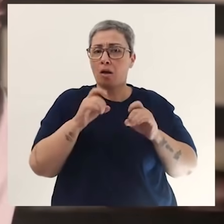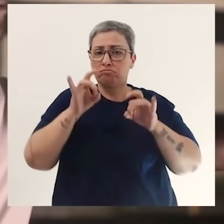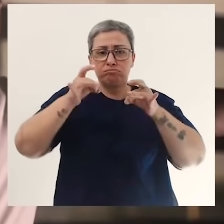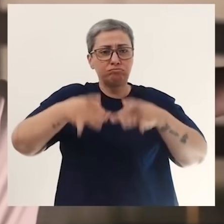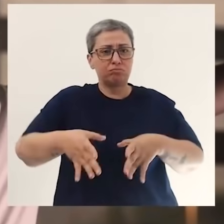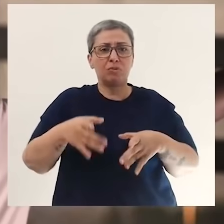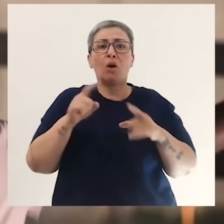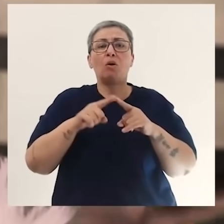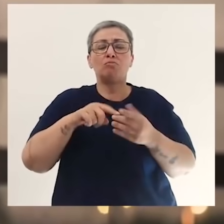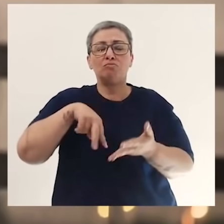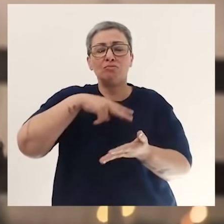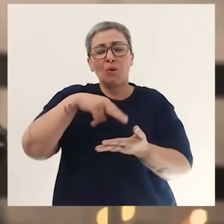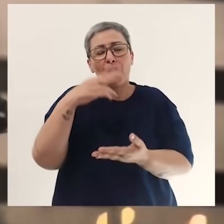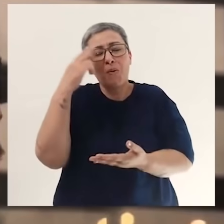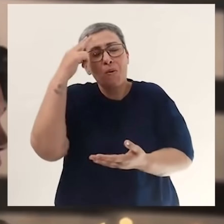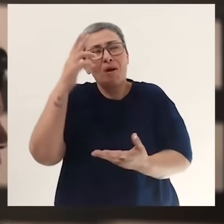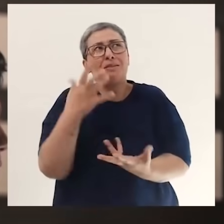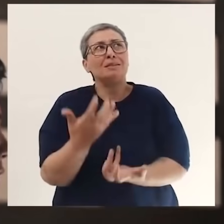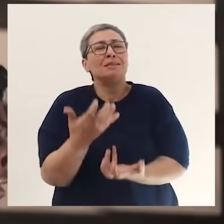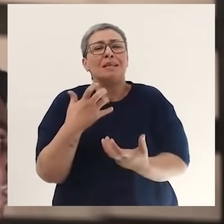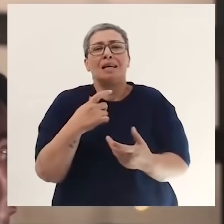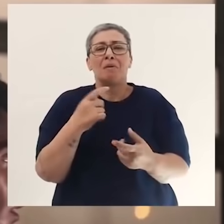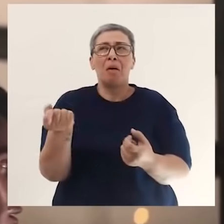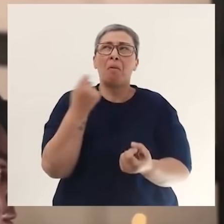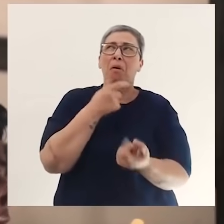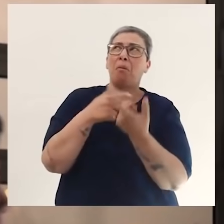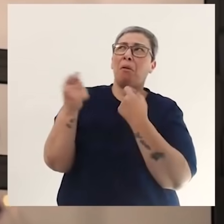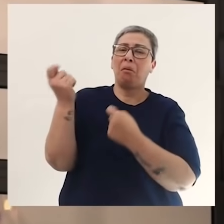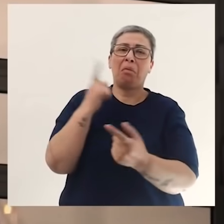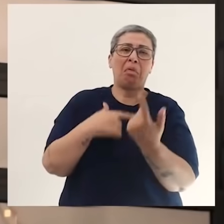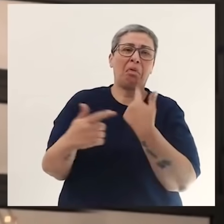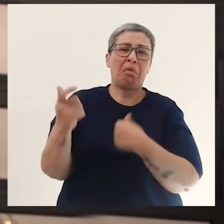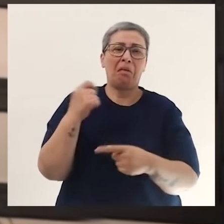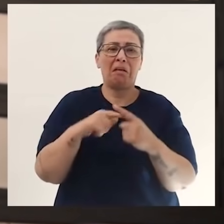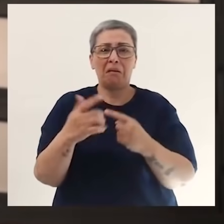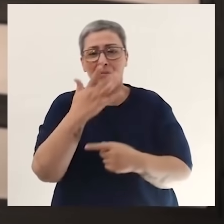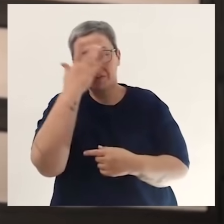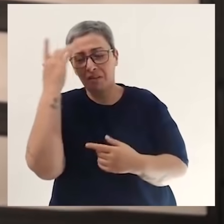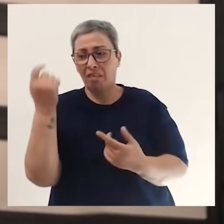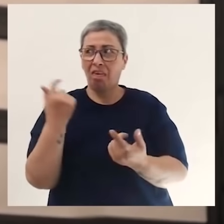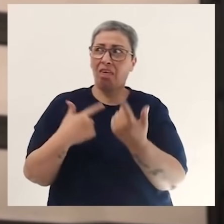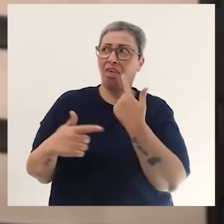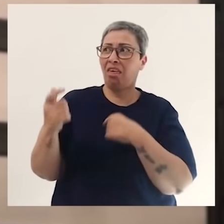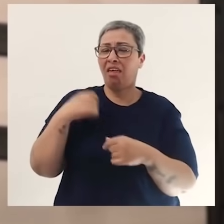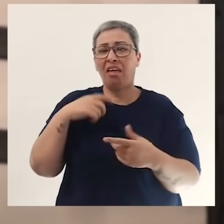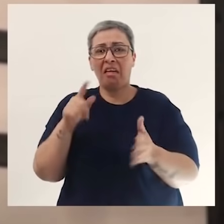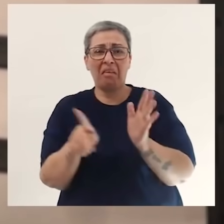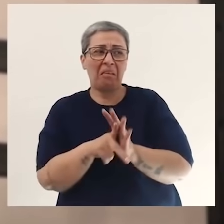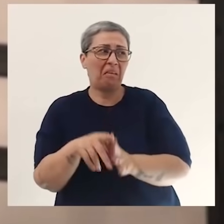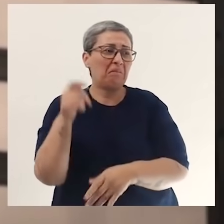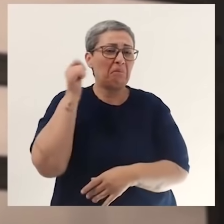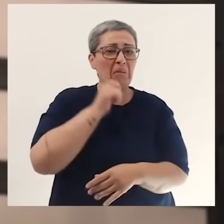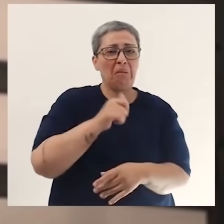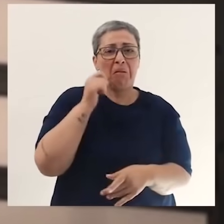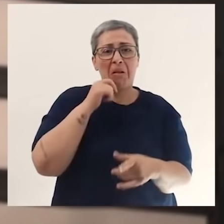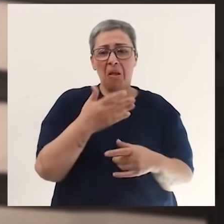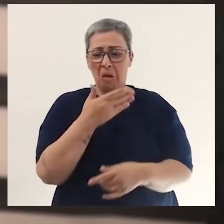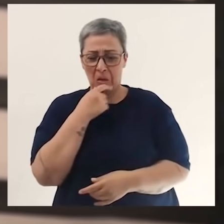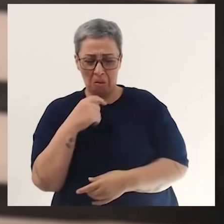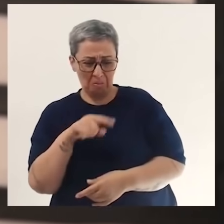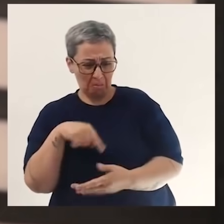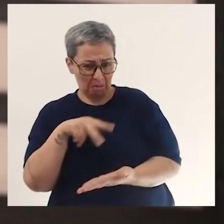fazer balé. Ouvi muitas piadinhas, muita gente falando que balé era coisa de menina, que homem não dança